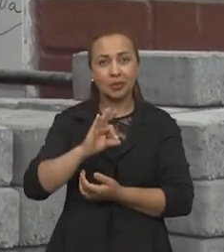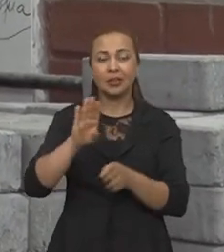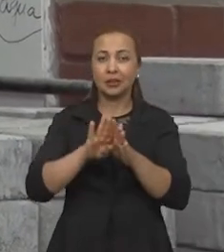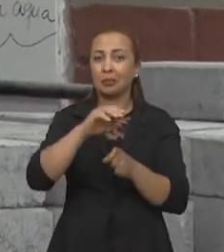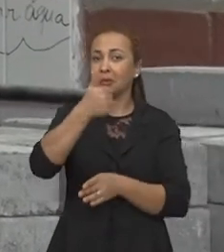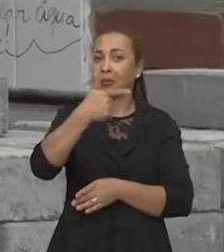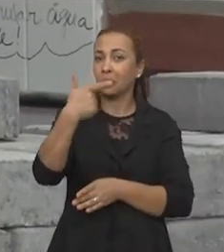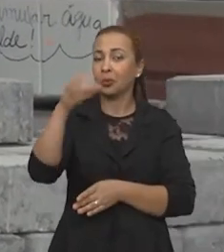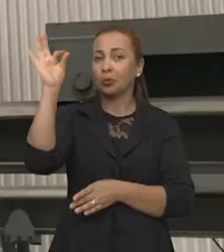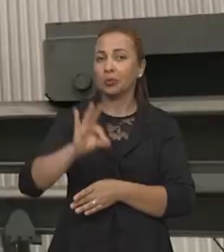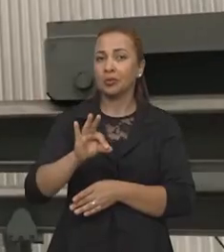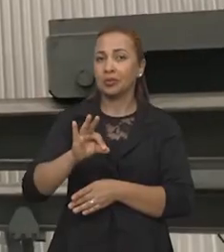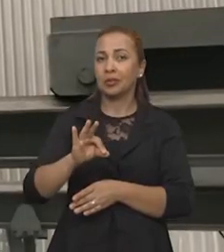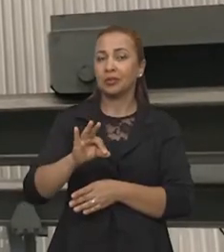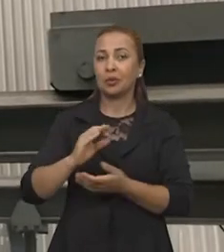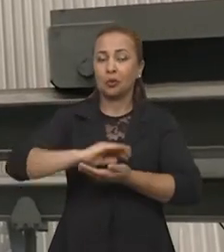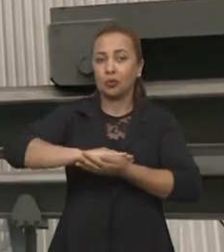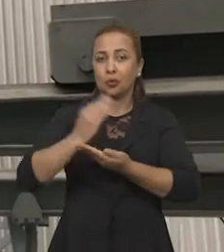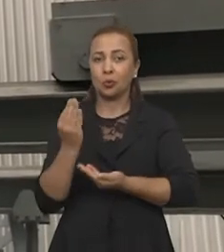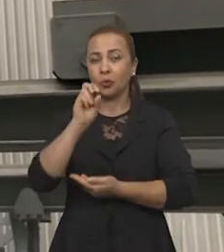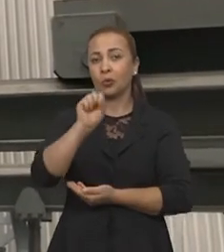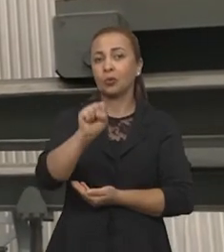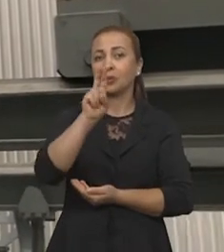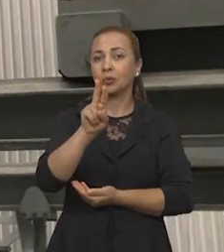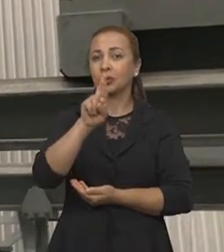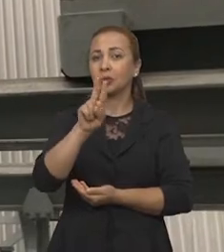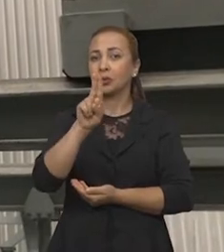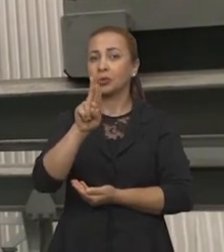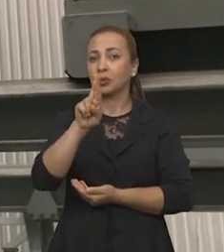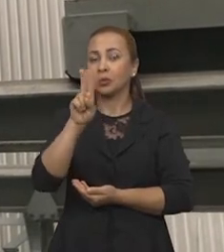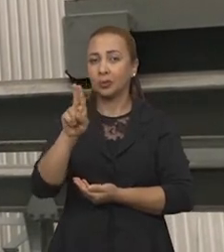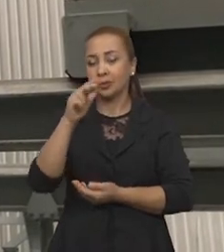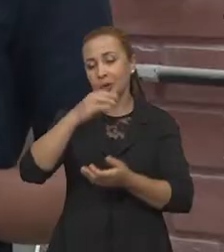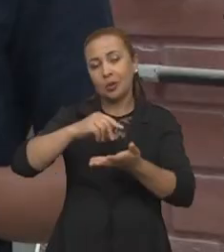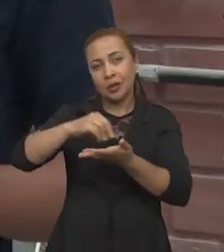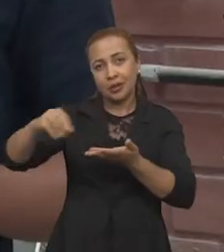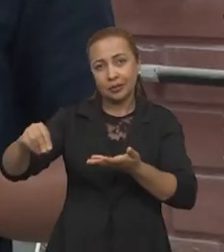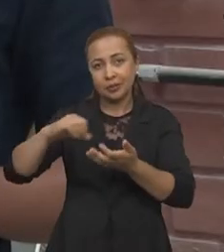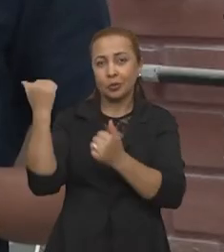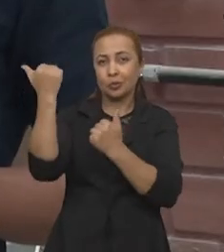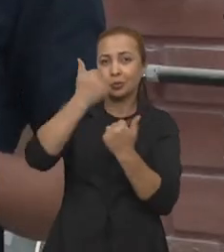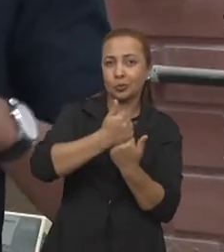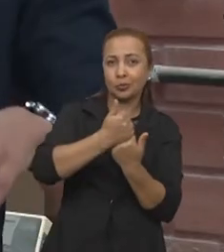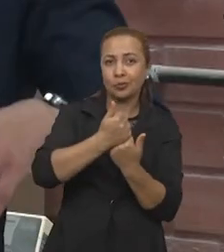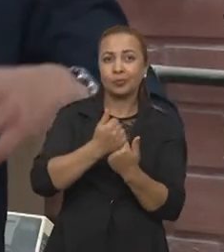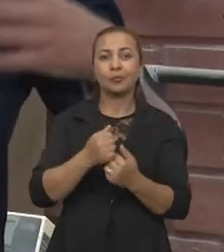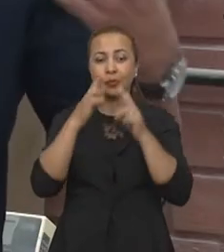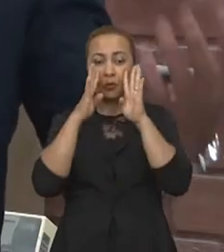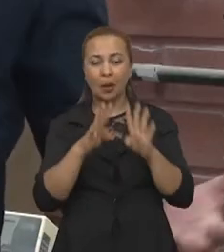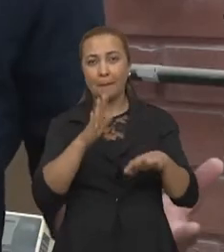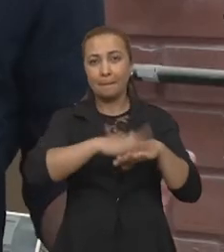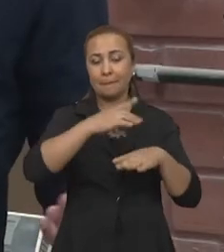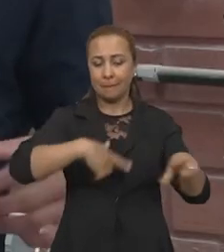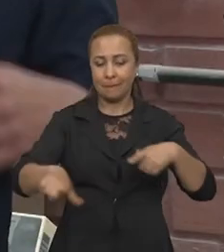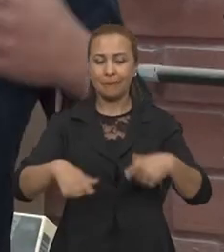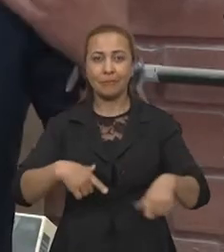10% e 12% do resíduo de concha de sururu em substituição à areia. Nós estamos pensando em fazer ensaios mais voltados